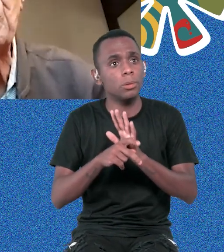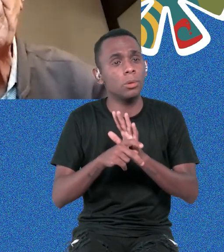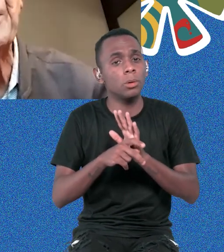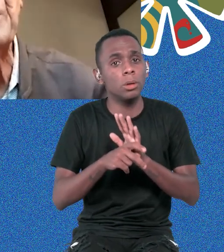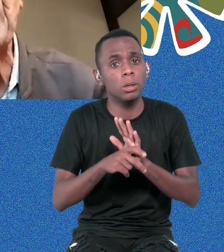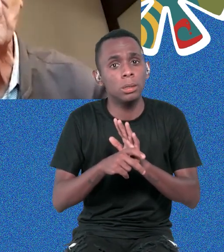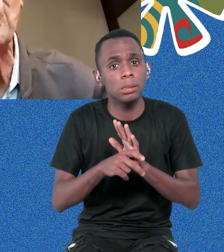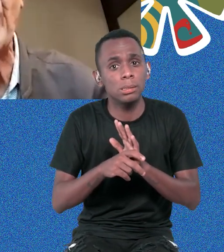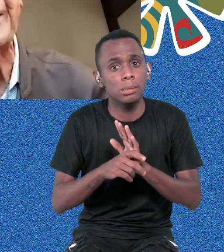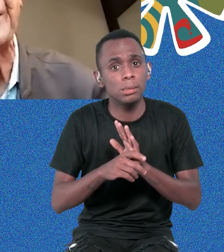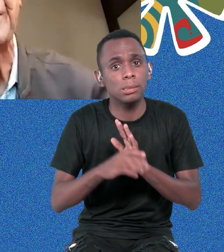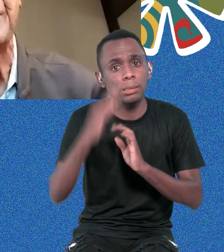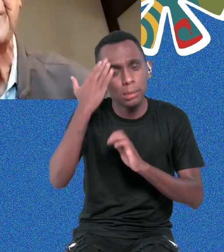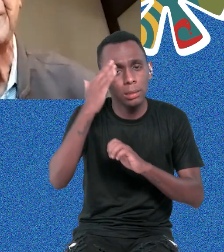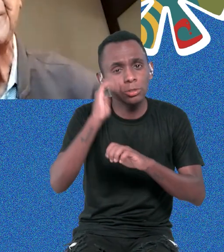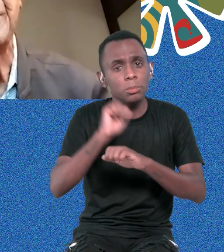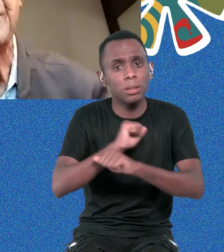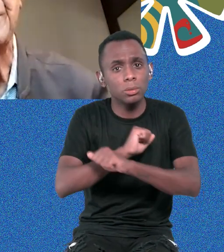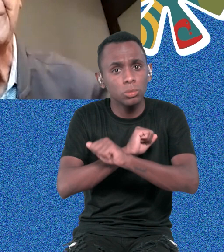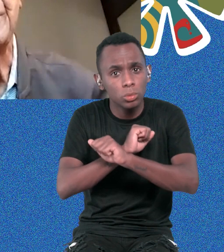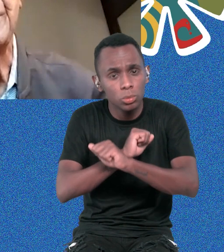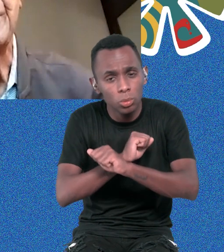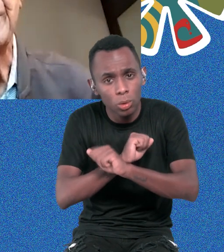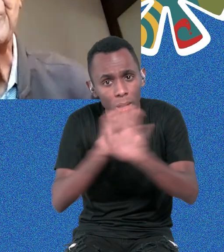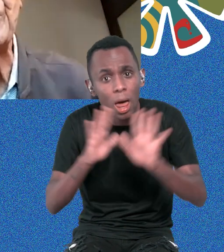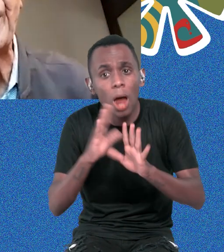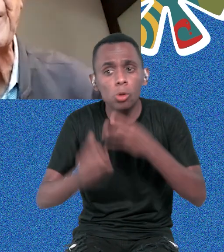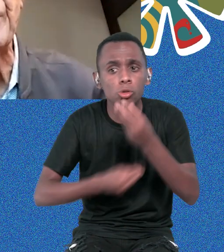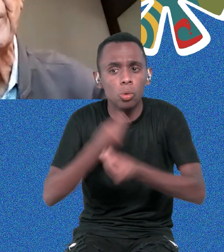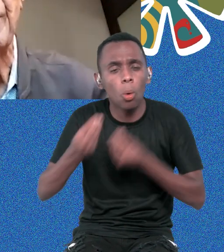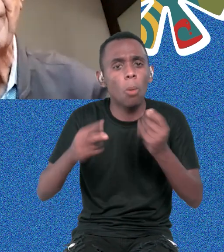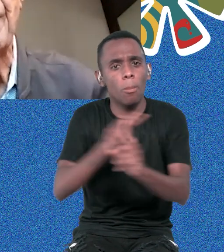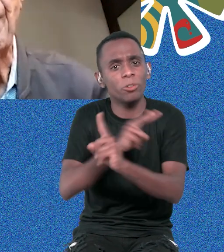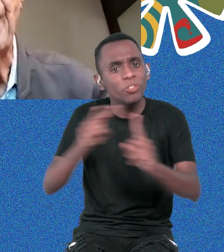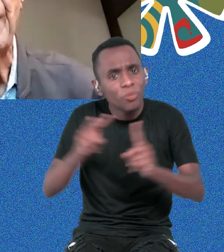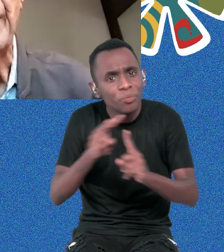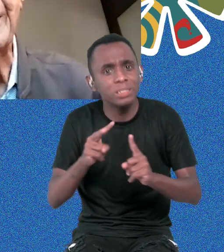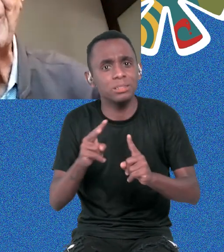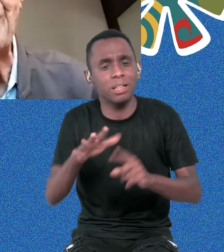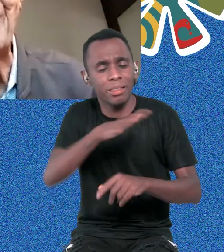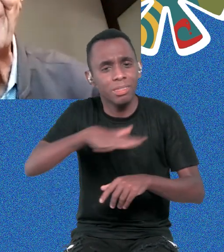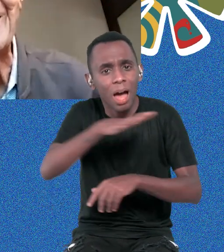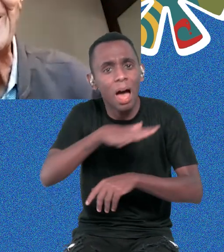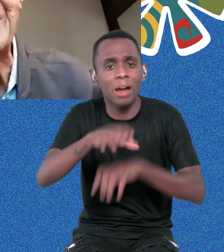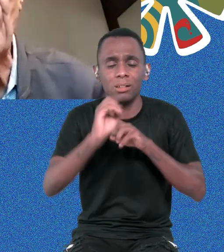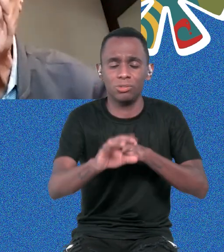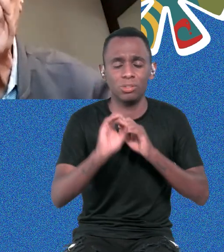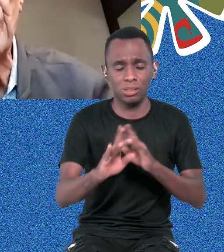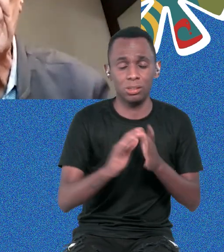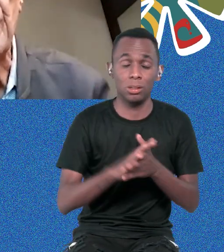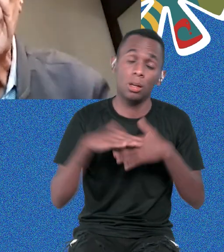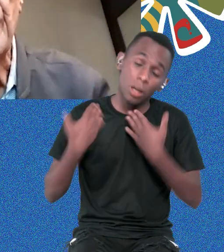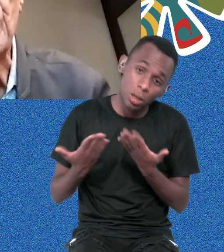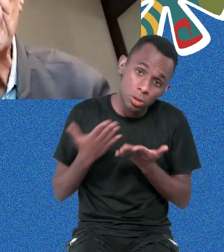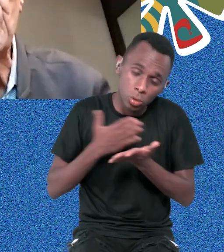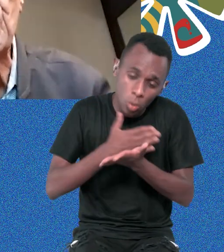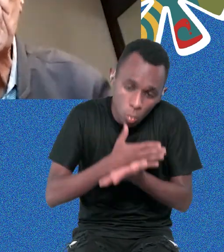e todos os paradigmas culturais. Isto é terrível. Então, a partir desse